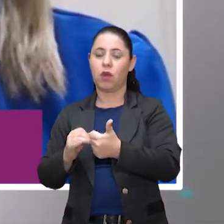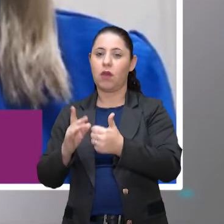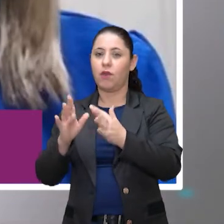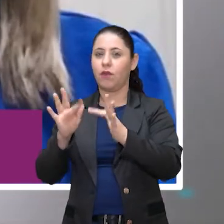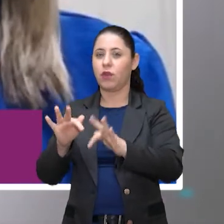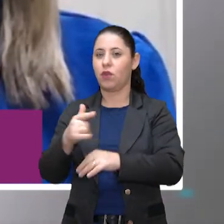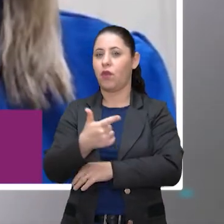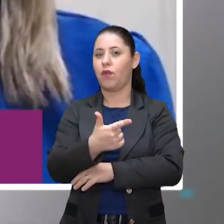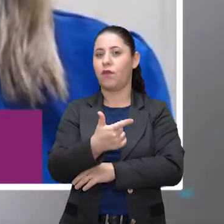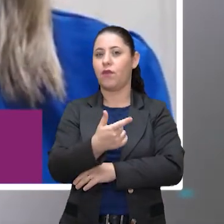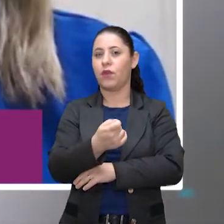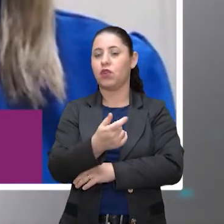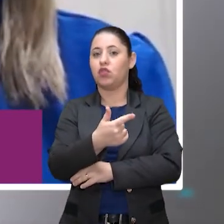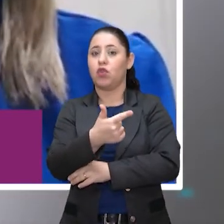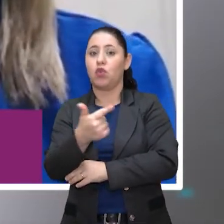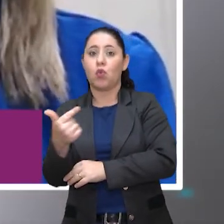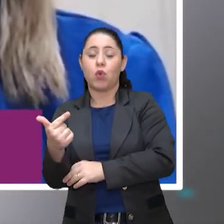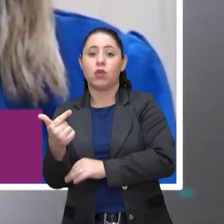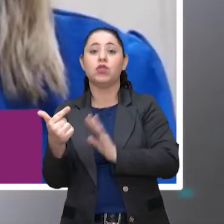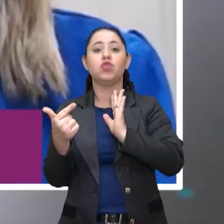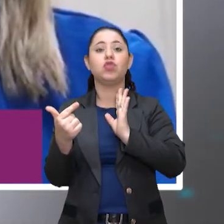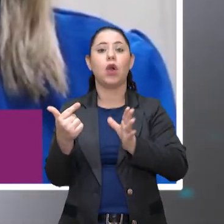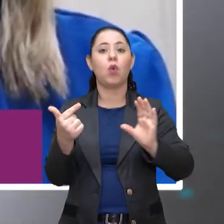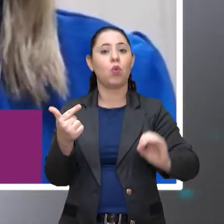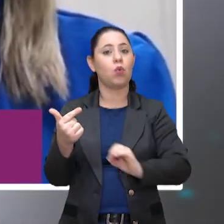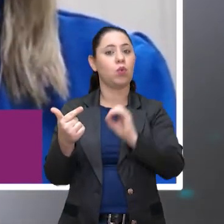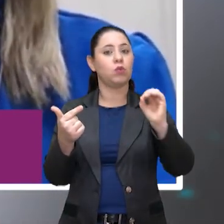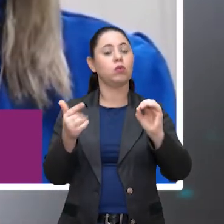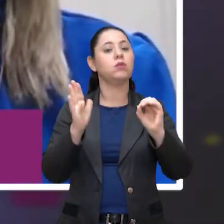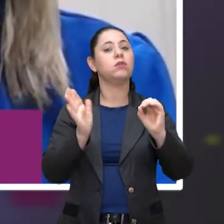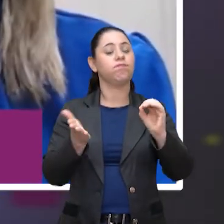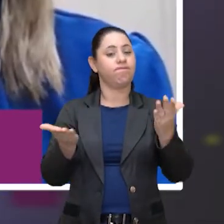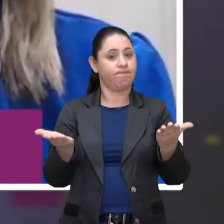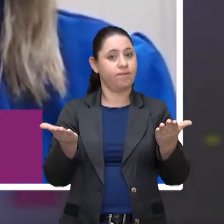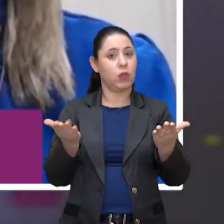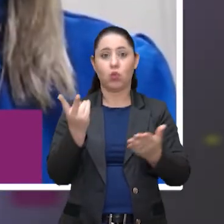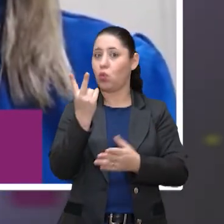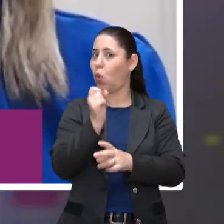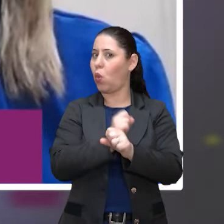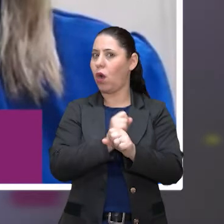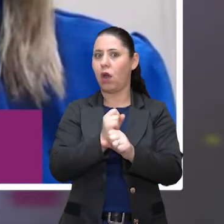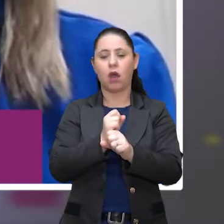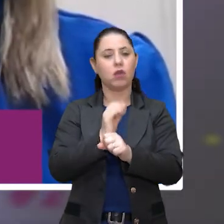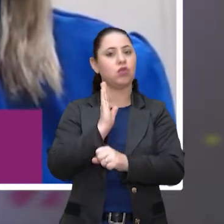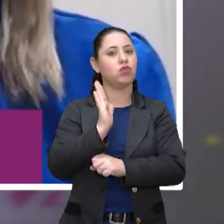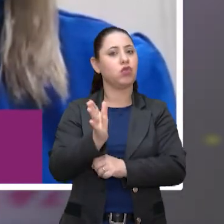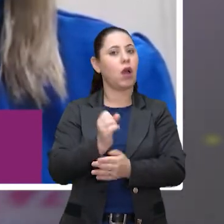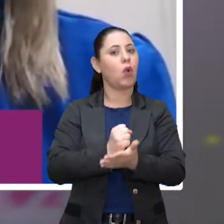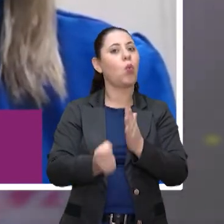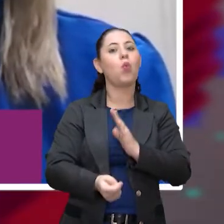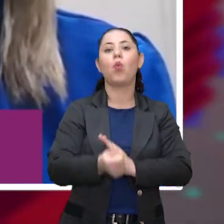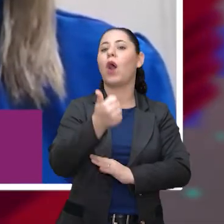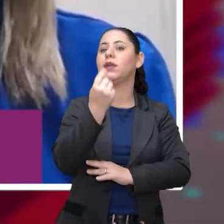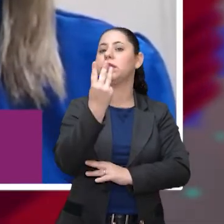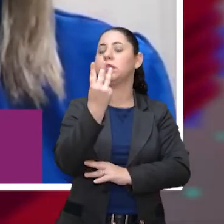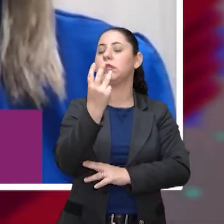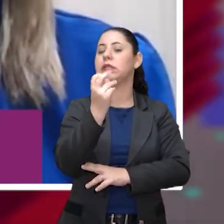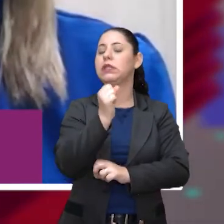no final de 2022, a gente já está em outubro. Então, não são mais 2 anos.